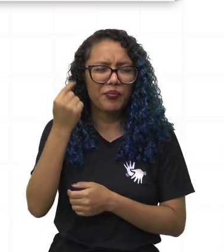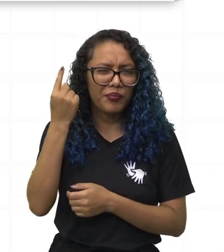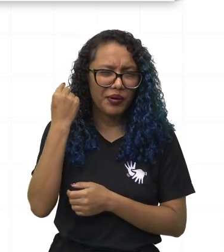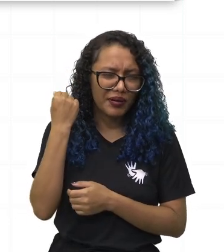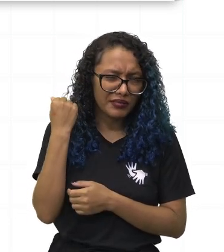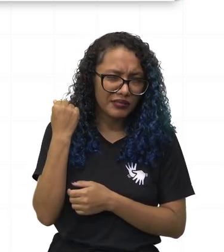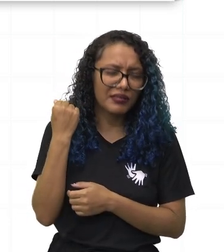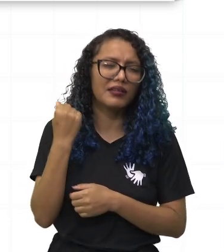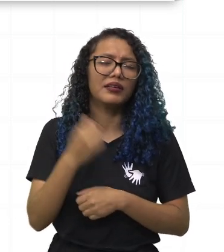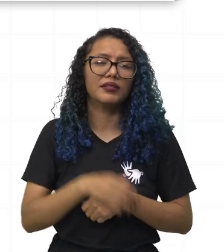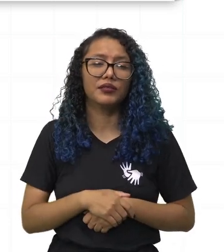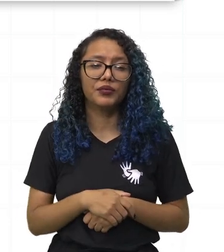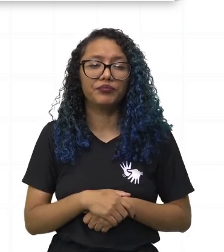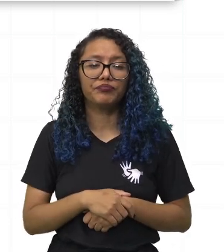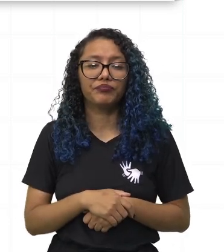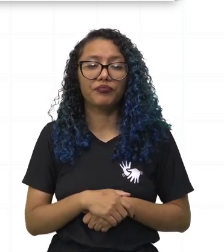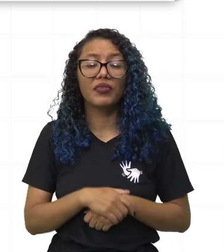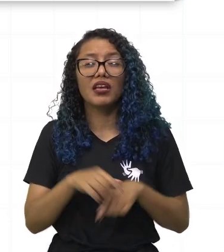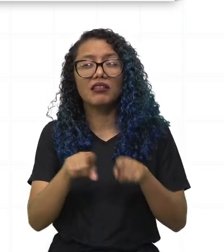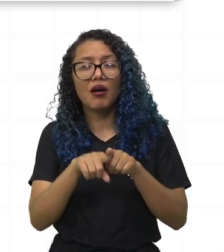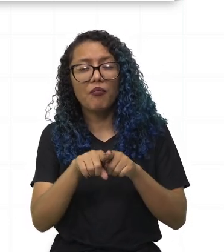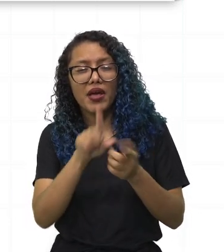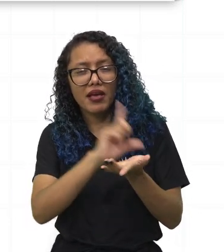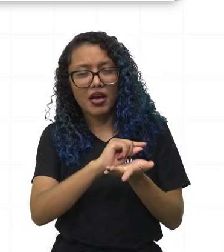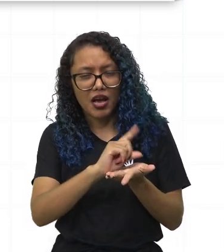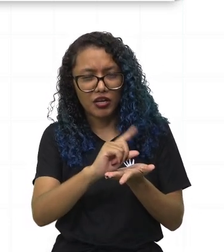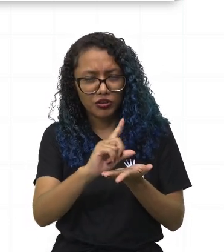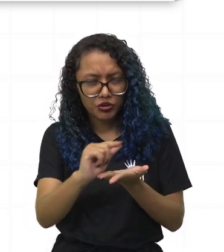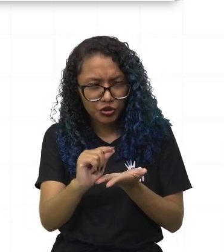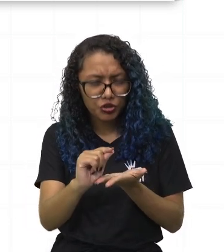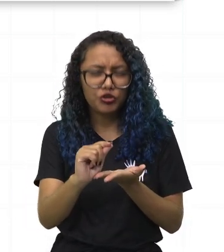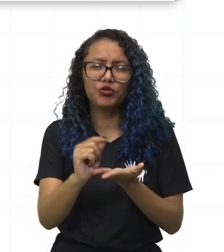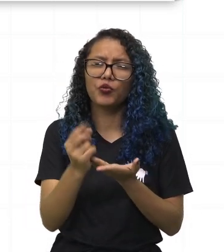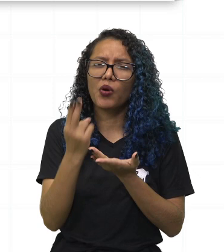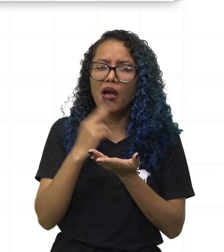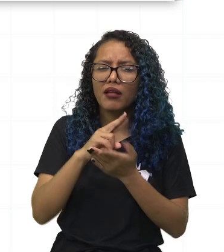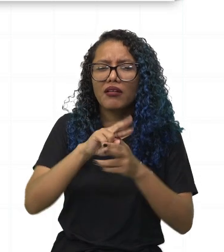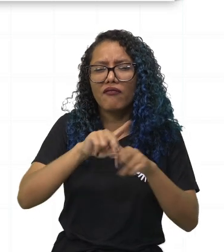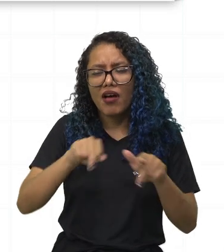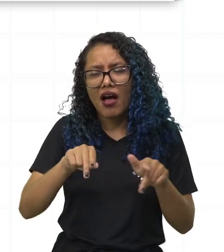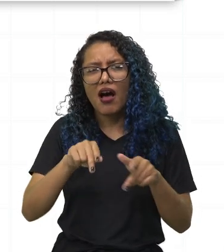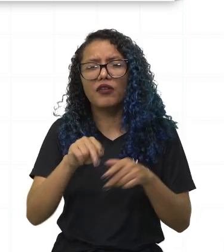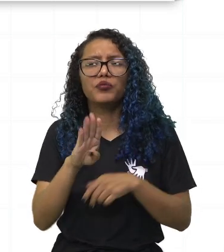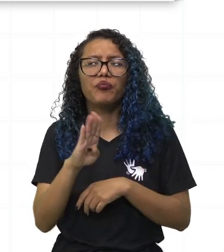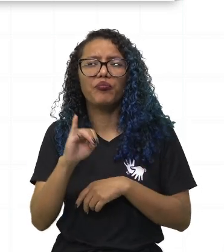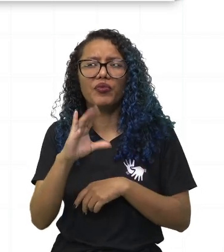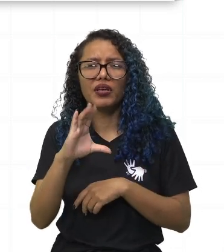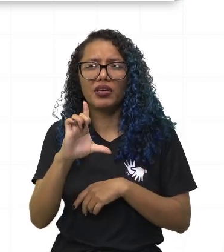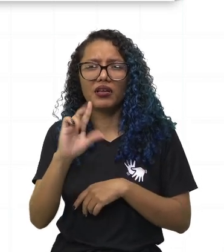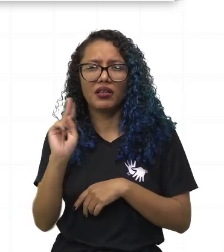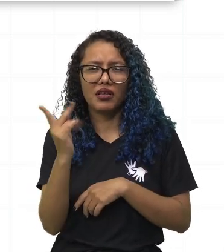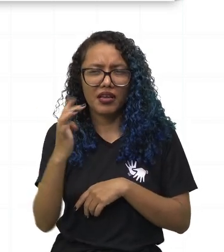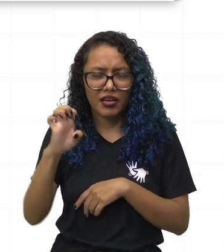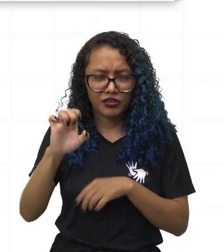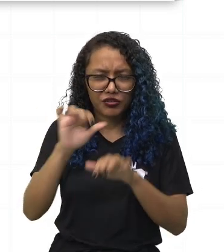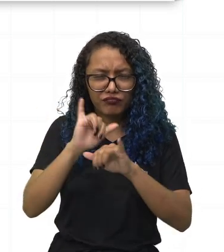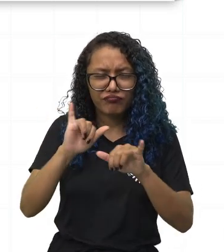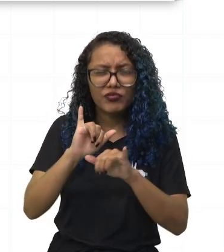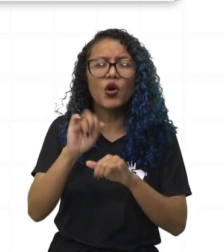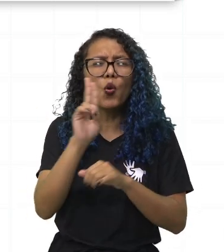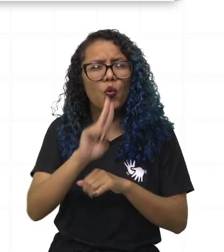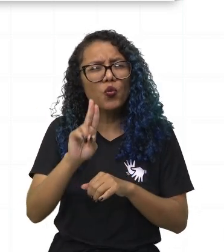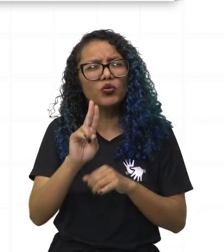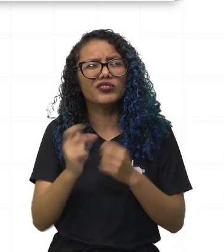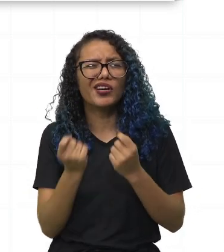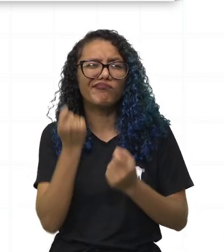a carta física. Artigos, bilhetes, crônicas, né? Bilhete eu acho que a gente ainda utiliza, mas assim, é pouco. Olha só